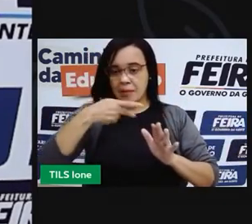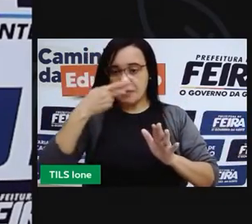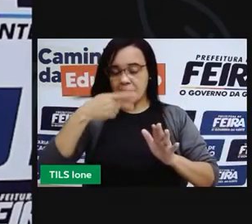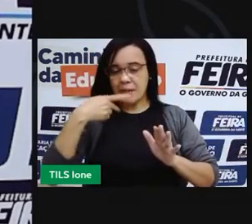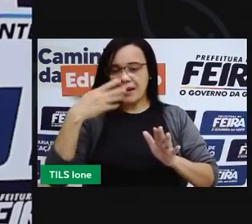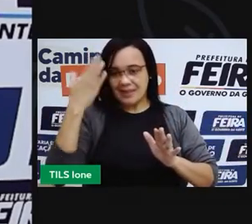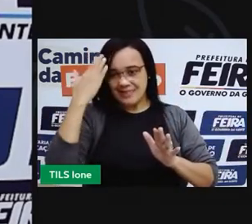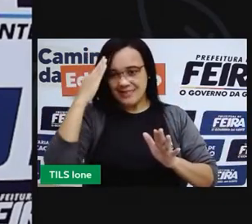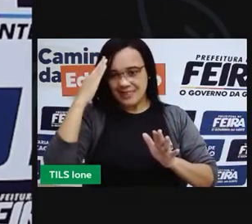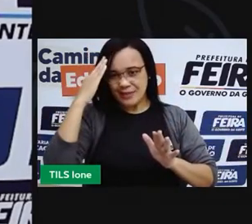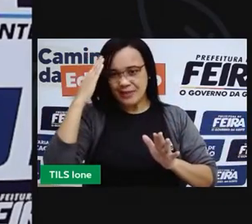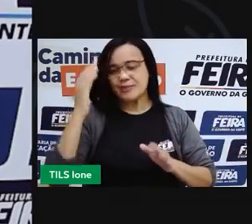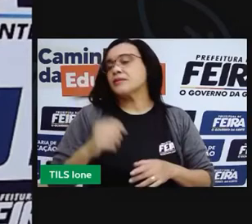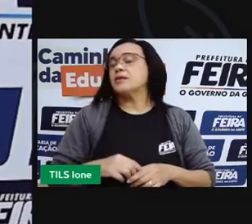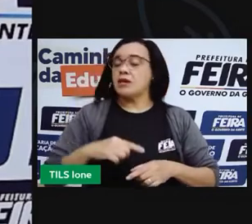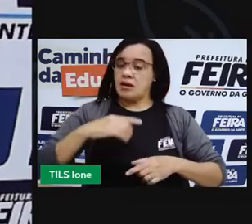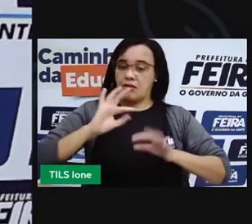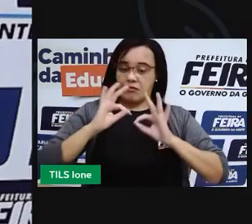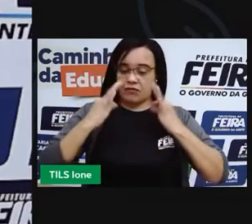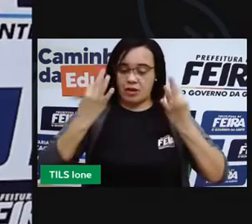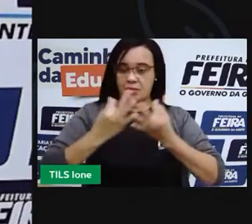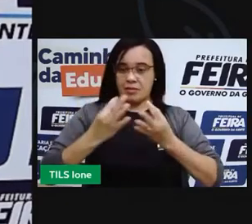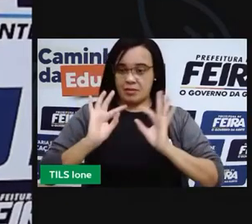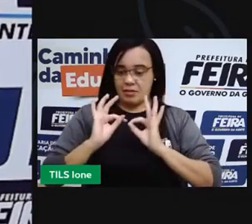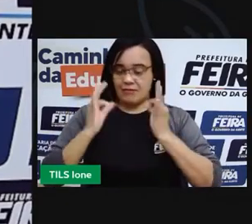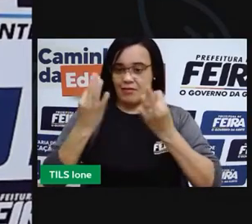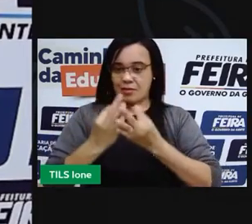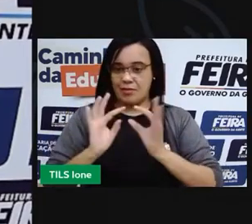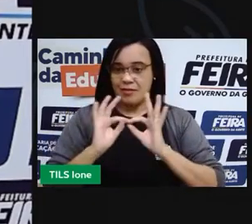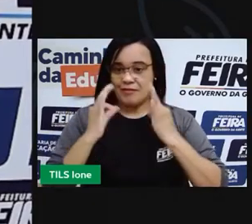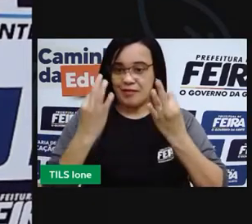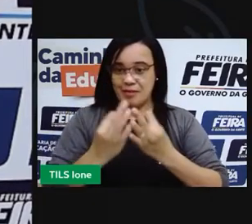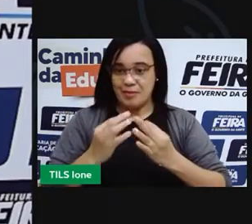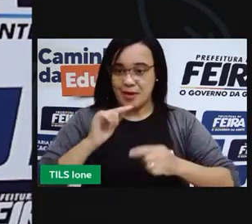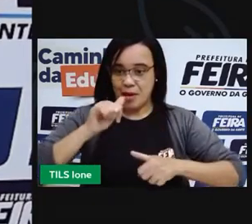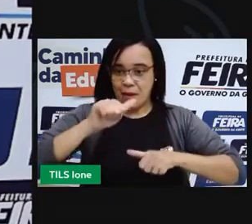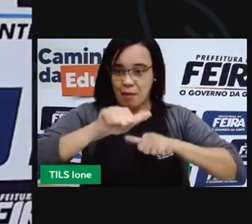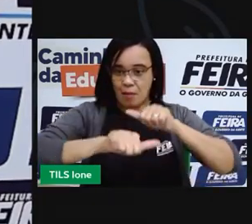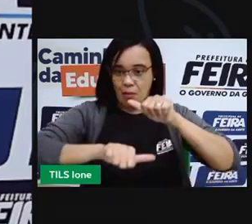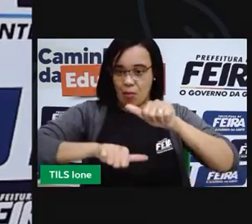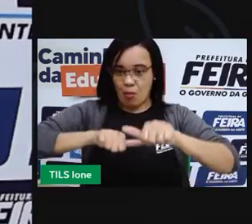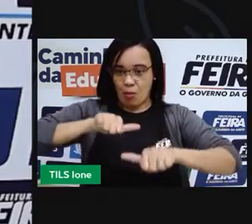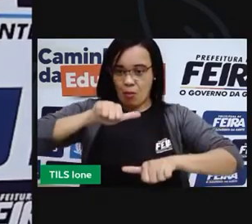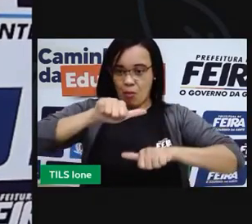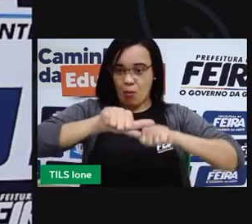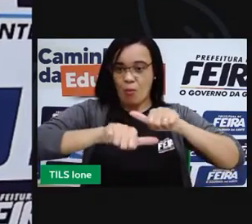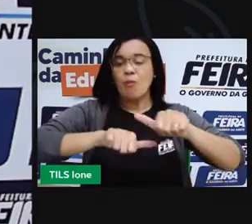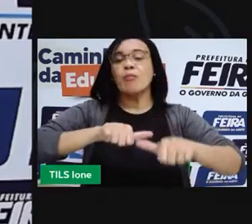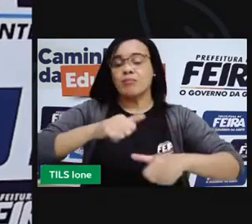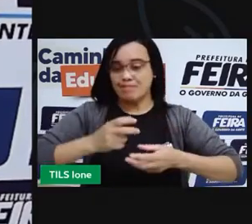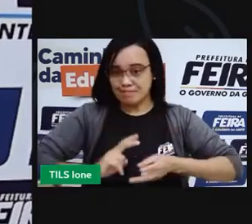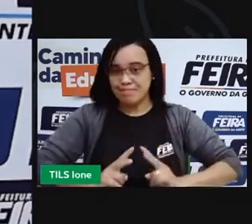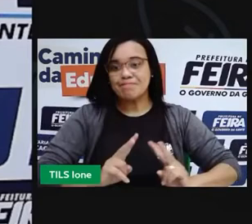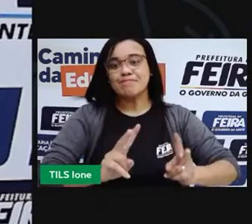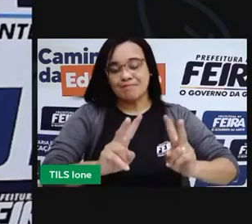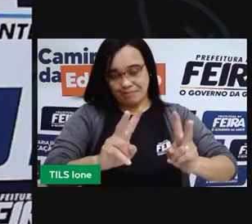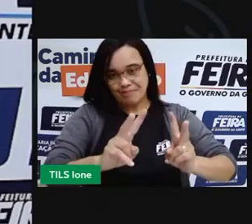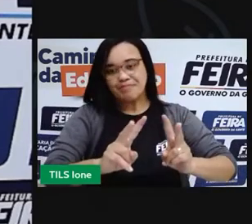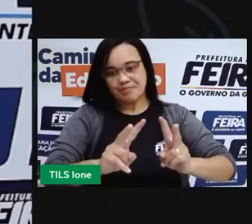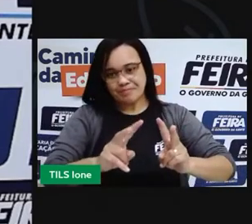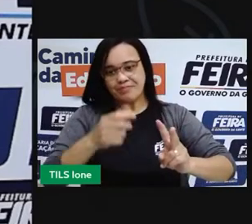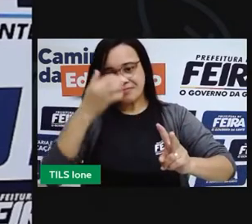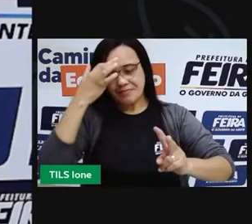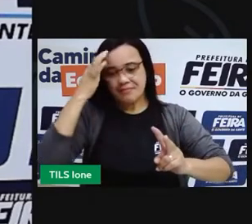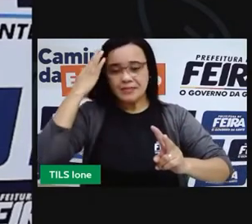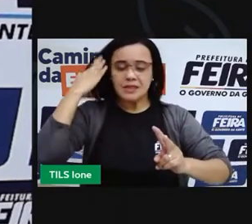para família. Então, a lenda, o jeito como eu vou contar para vocês essa lenda, pode ser que